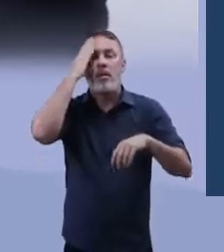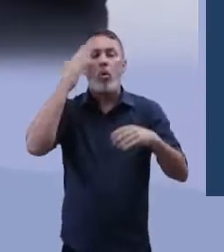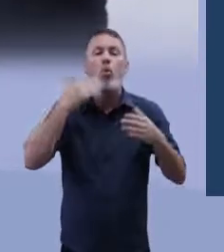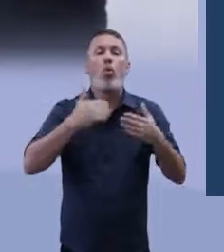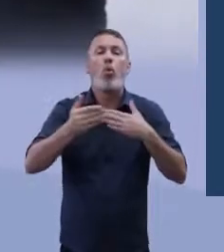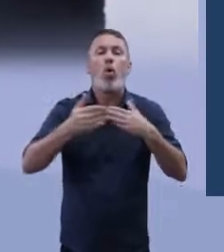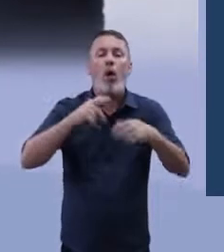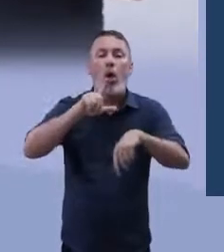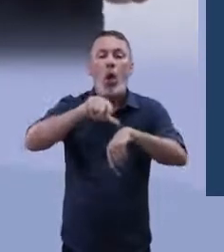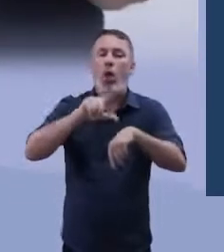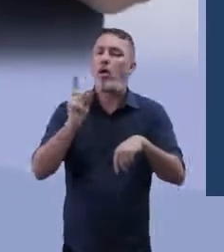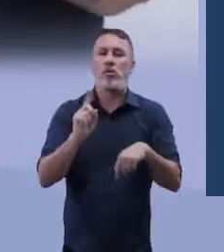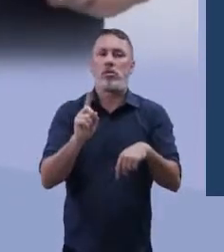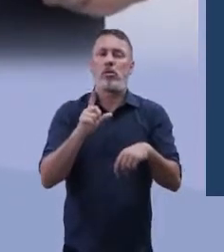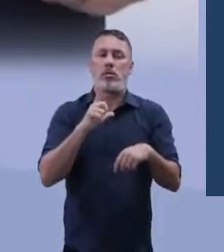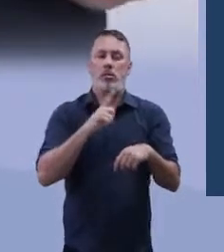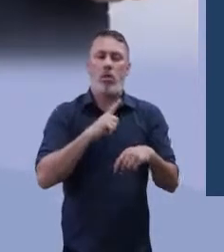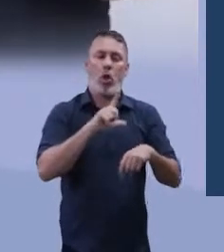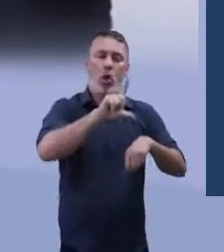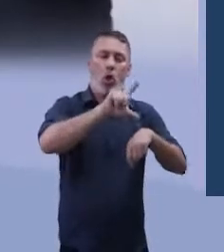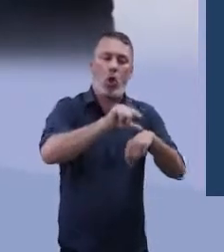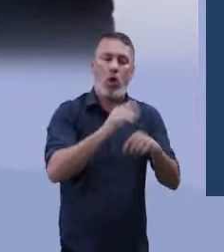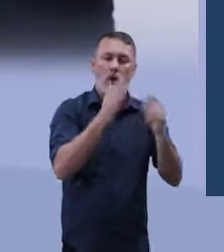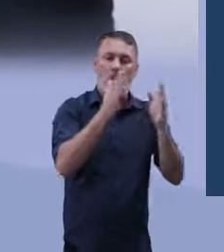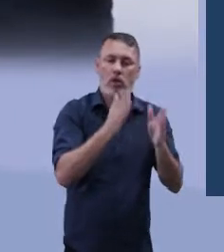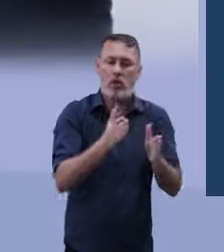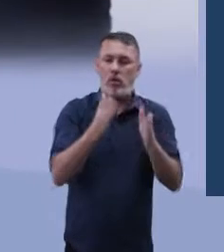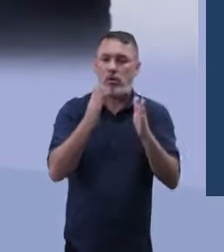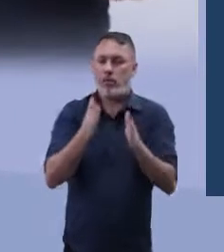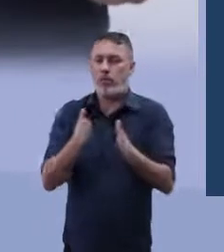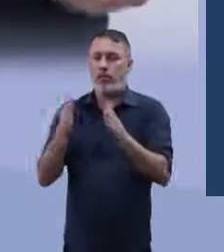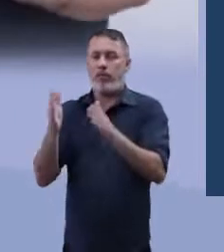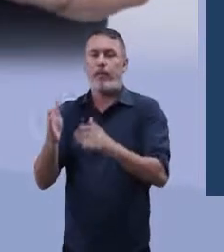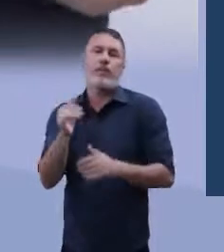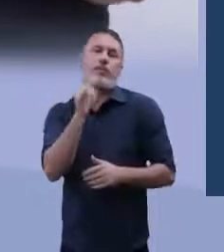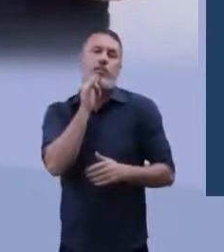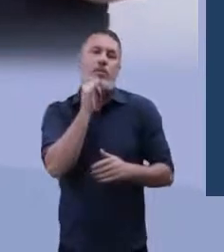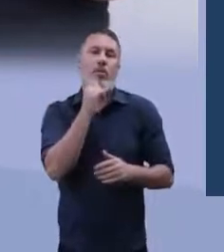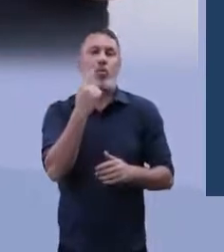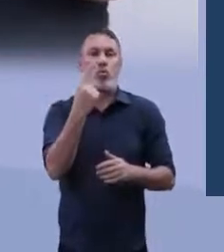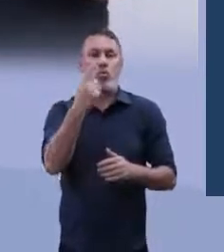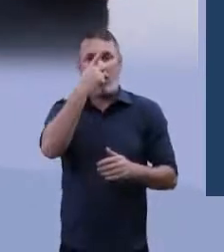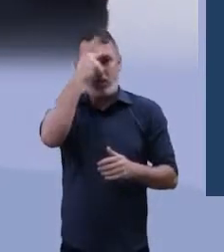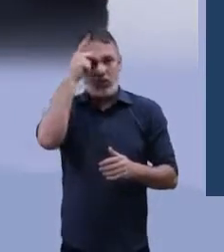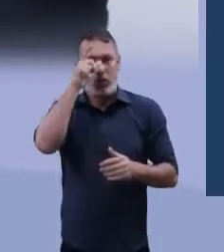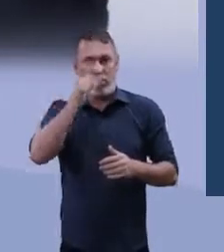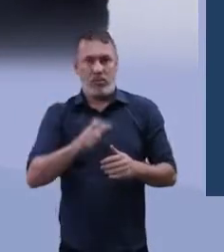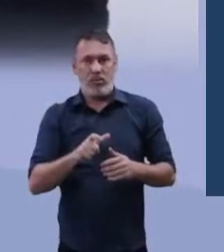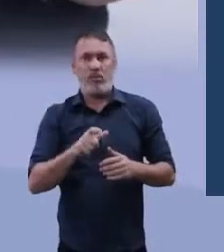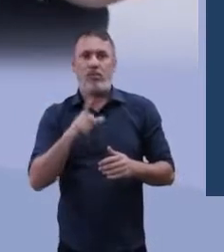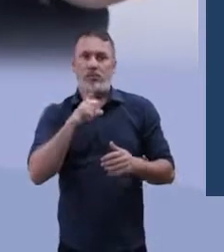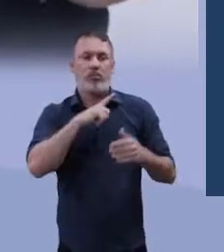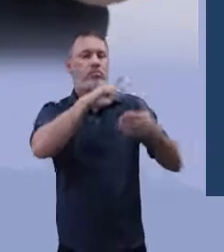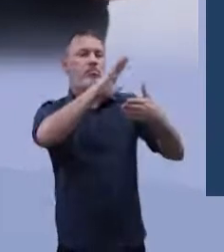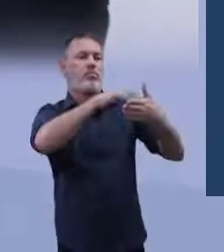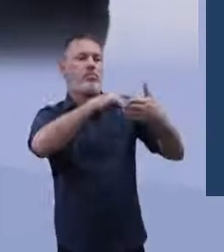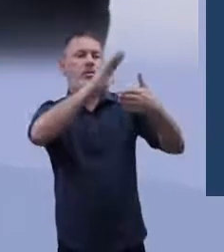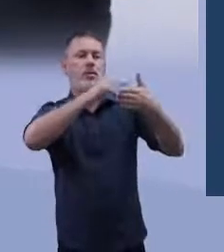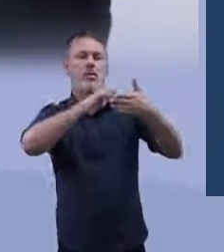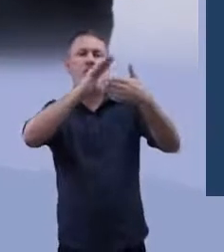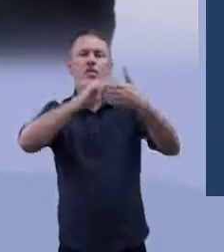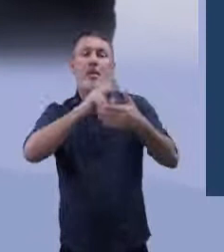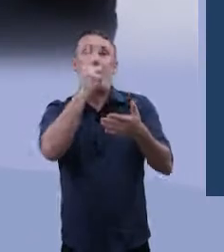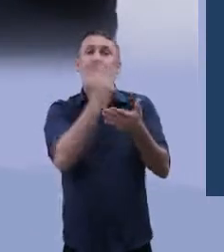horários diferentes, em momentos diferentes. O mesmo artista é capaz de pintar 40 vezes a mesma obra